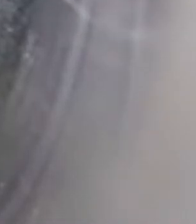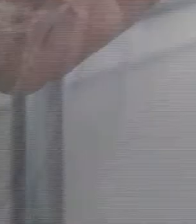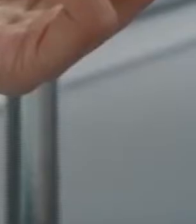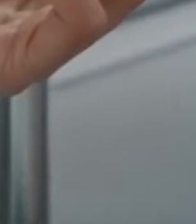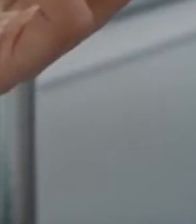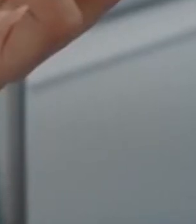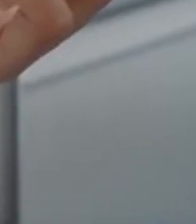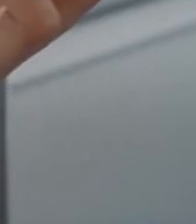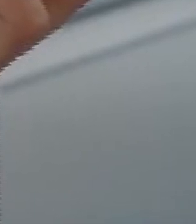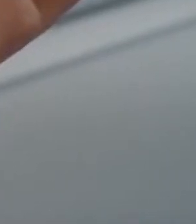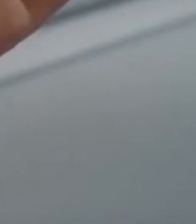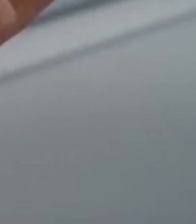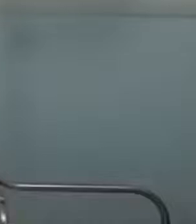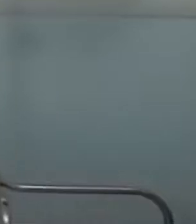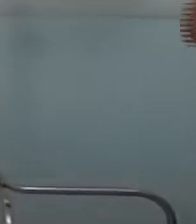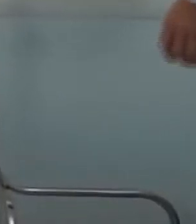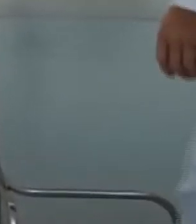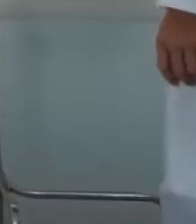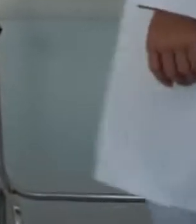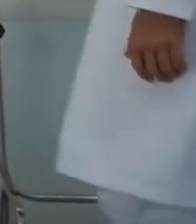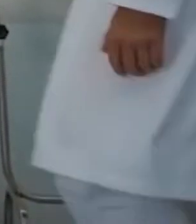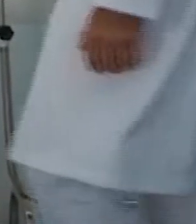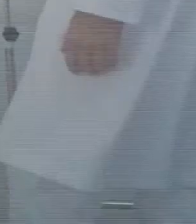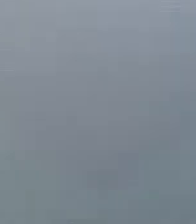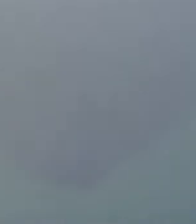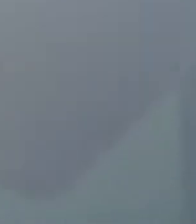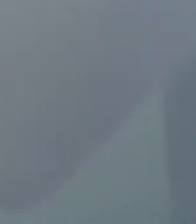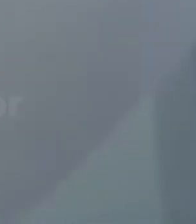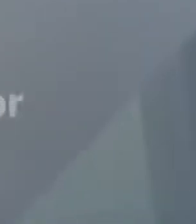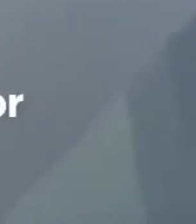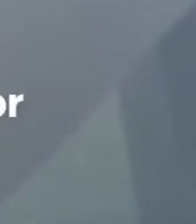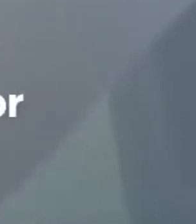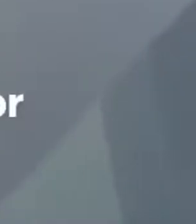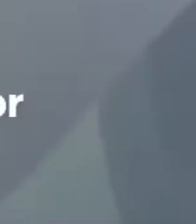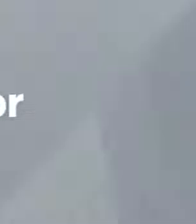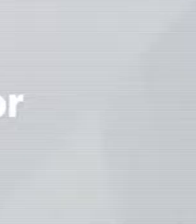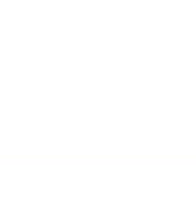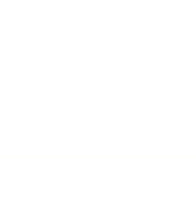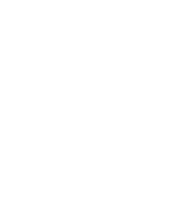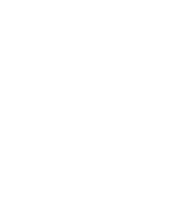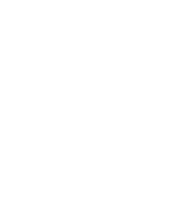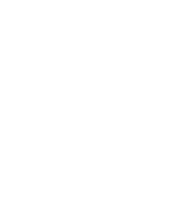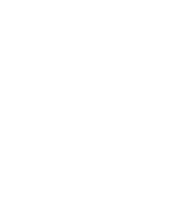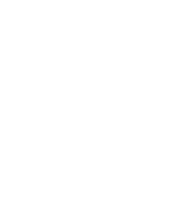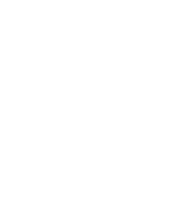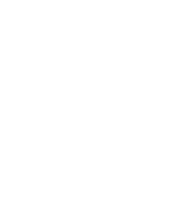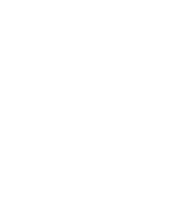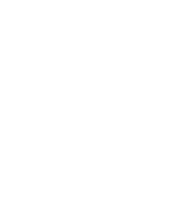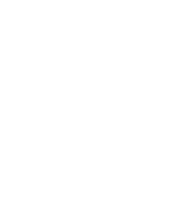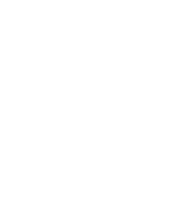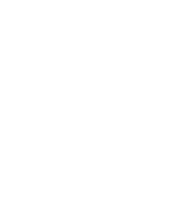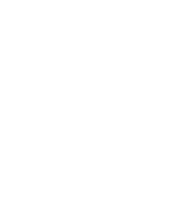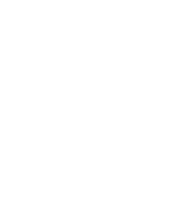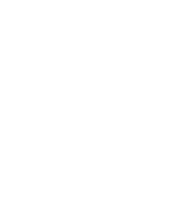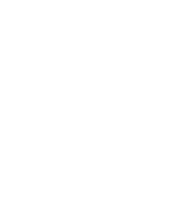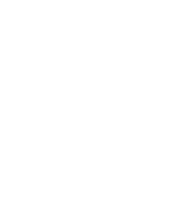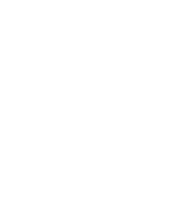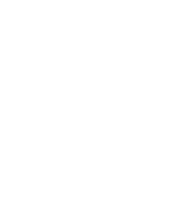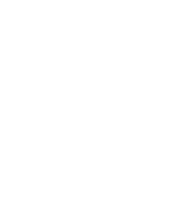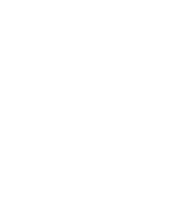milhares de pessoas que dependem da sua solidariedade. Esse gesto está em suas mãos. Seja para quem for, seja um